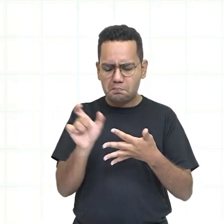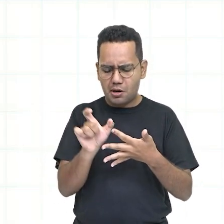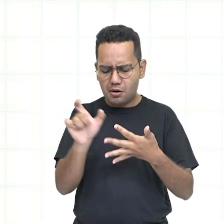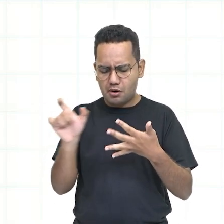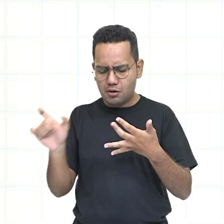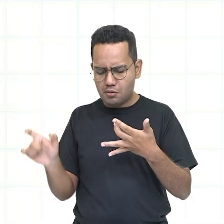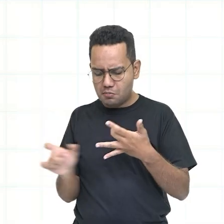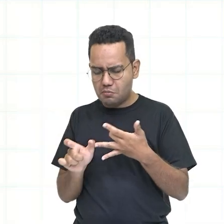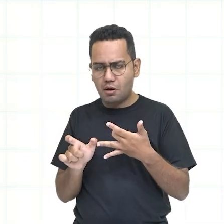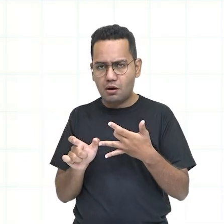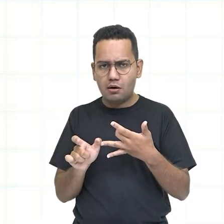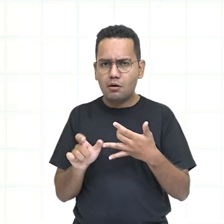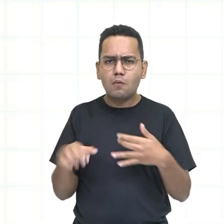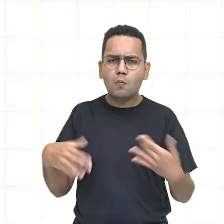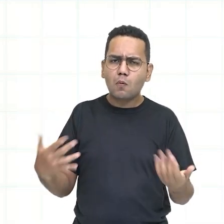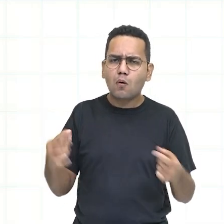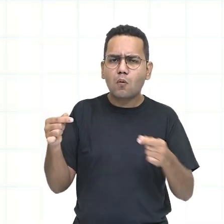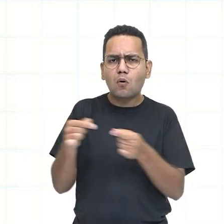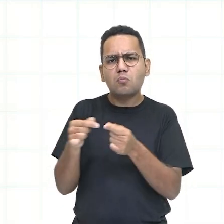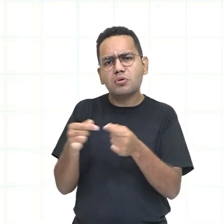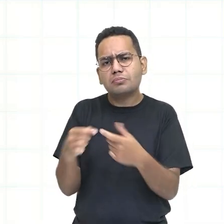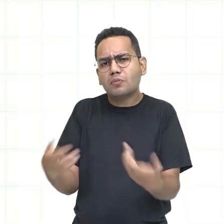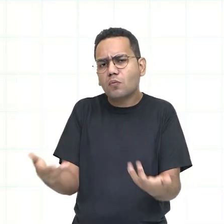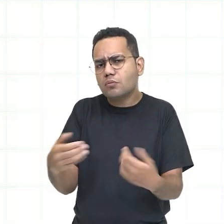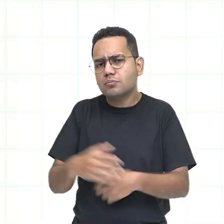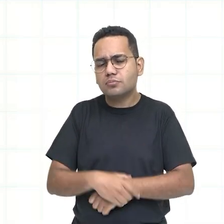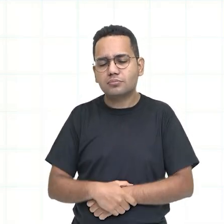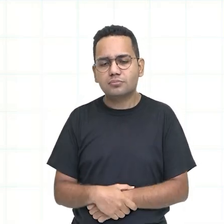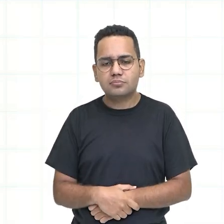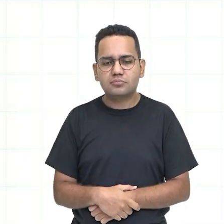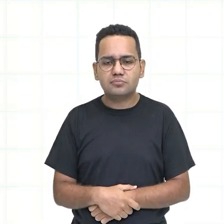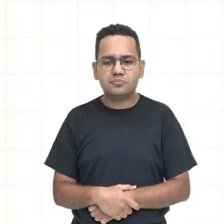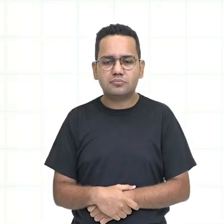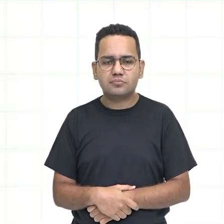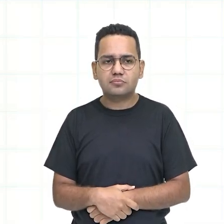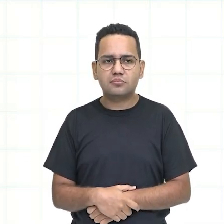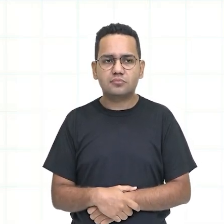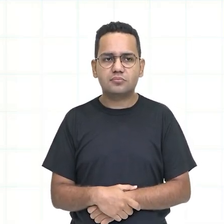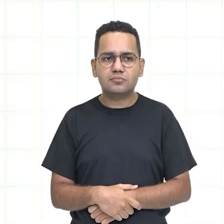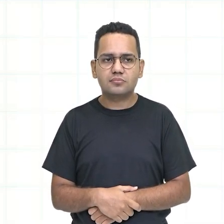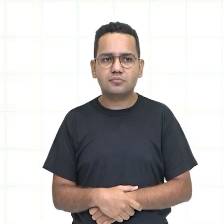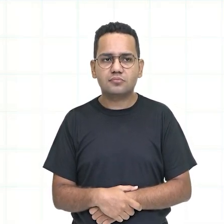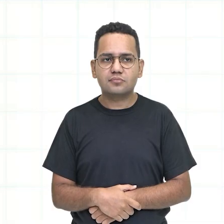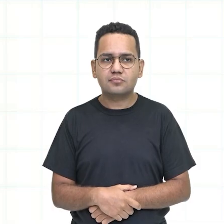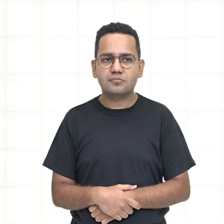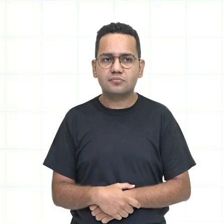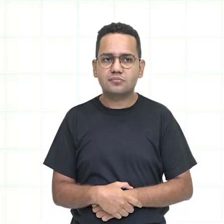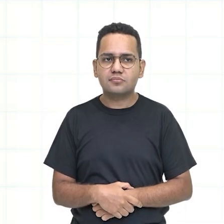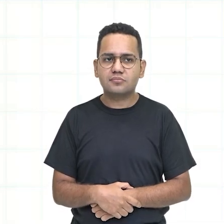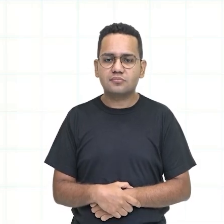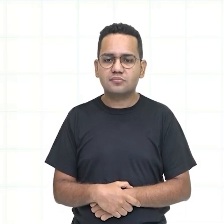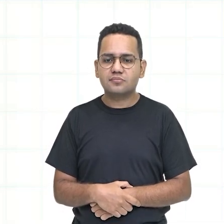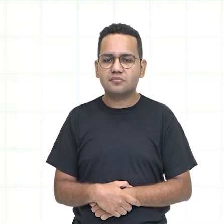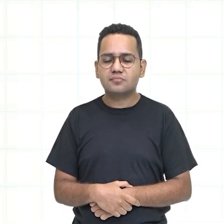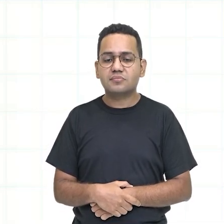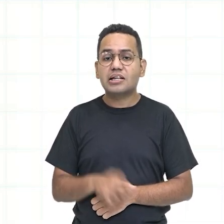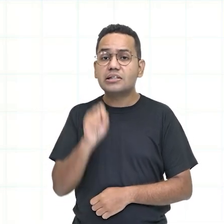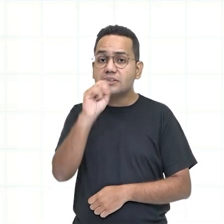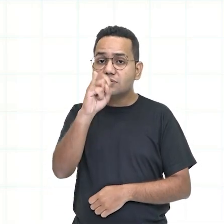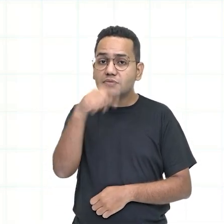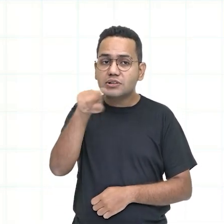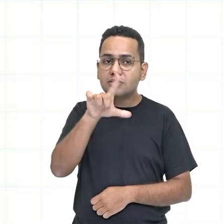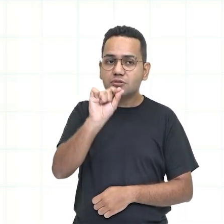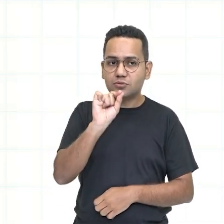sister married because she lives in London ou my sister is married and she lives in London? Então, quem marcou a letra